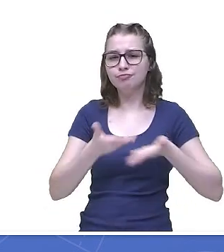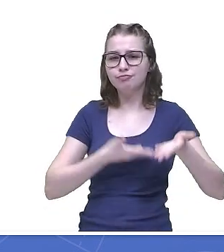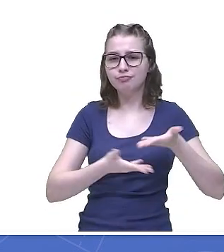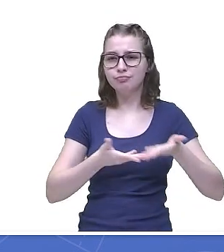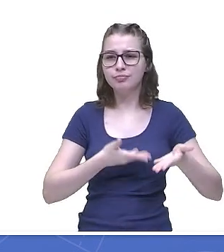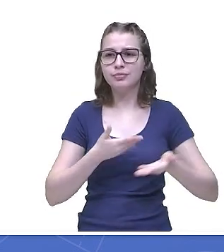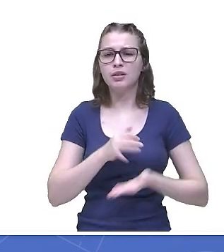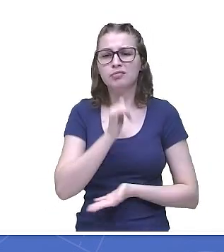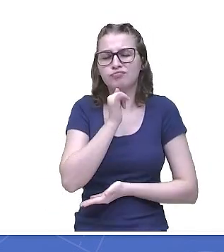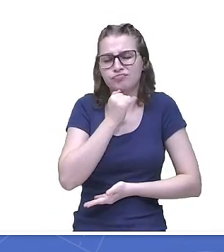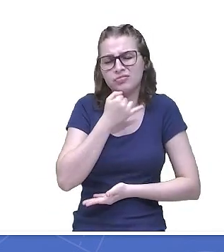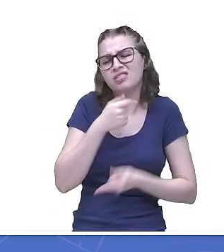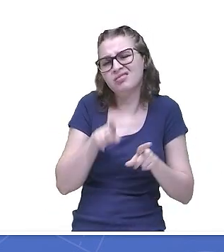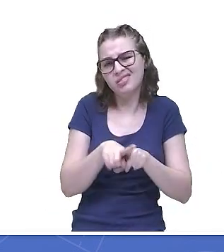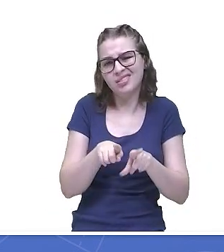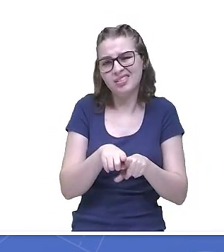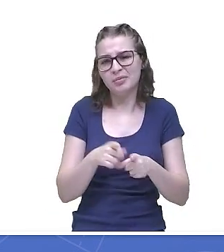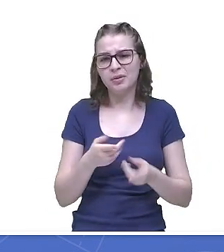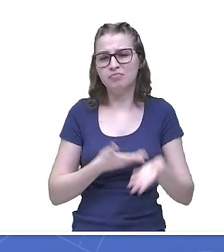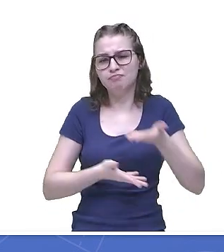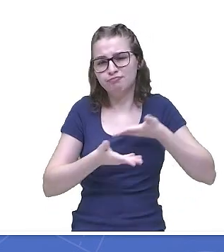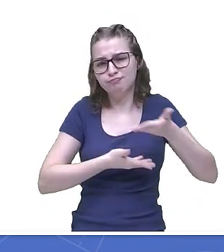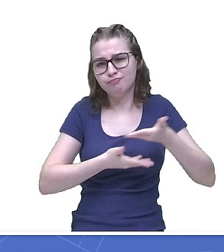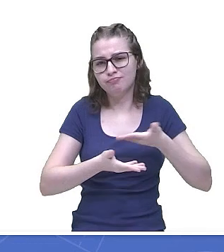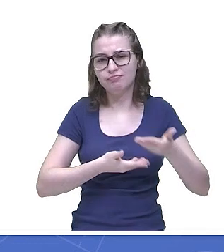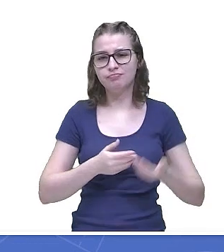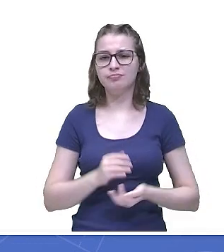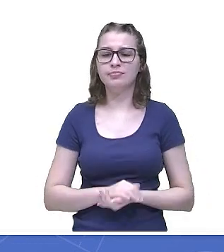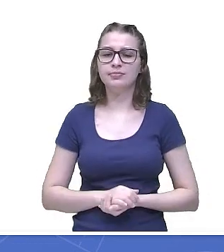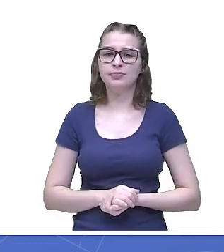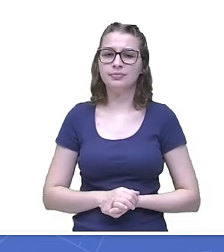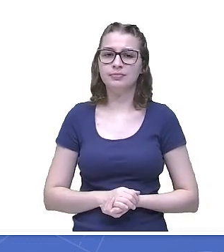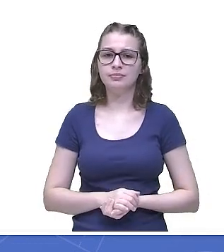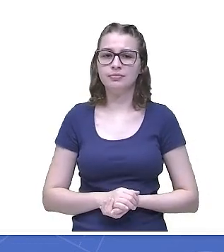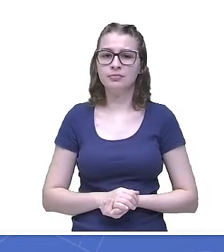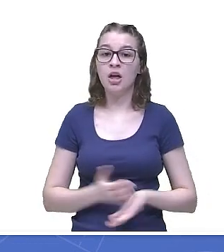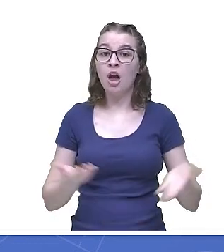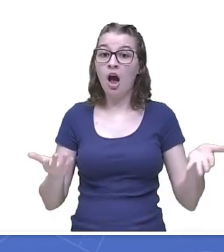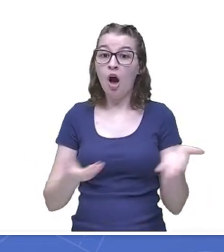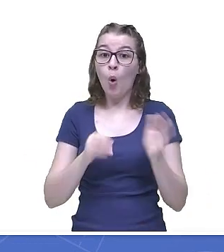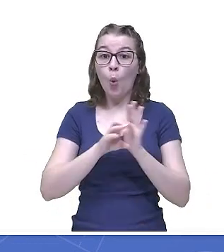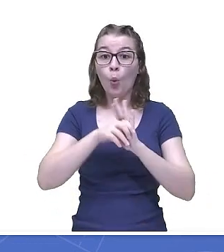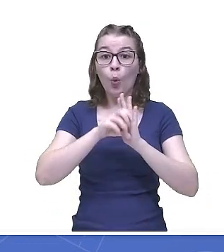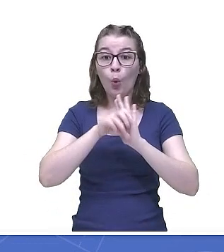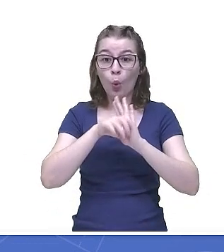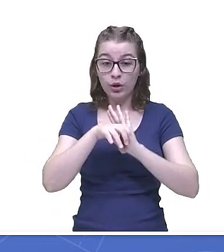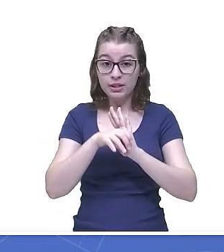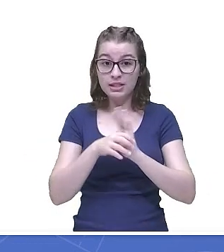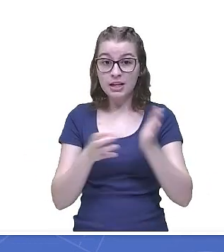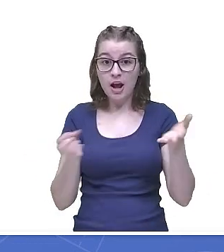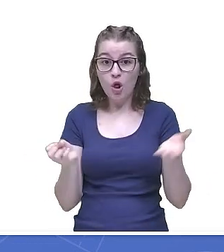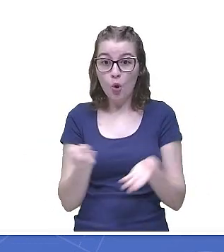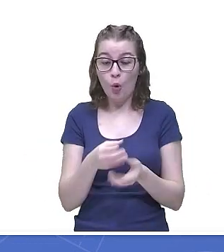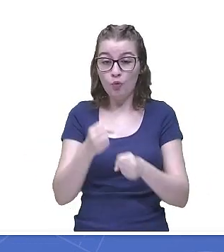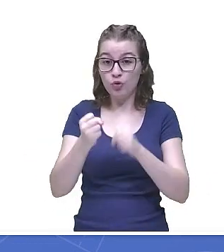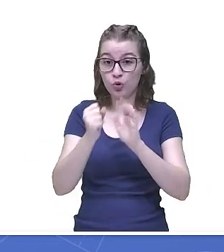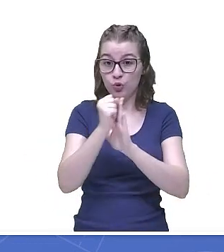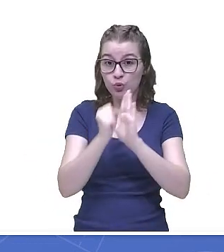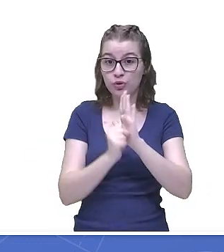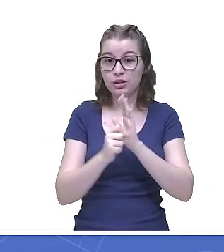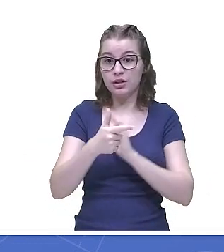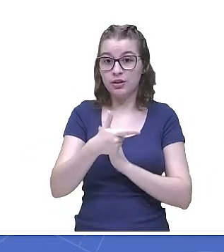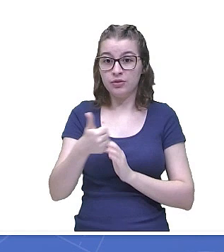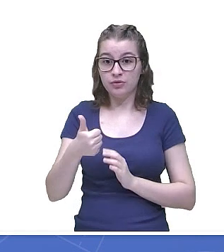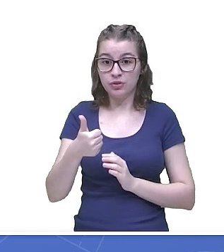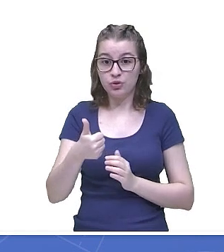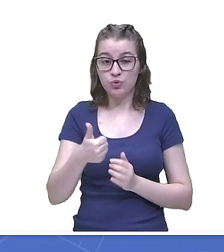nova configuração familiar aí também. Então vamos ver o conceito de família no século XXI. Nós